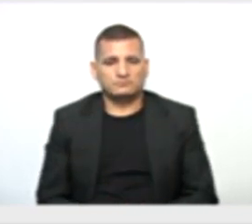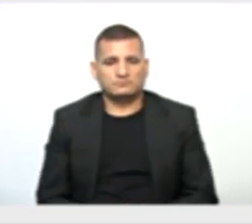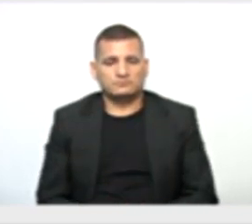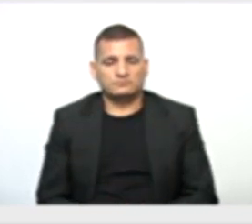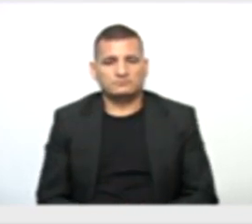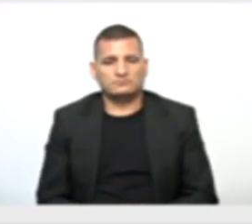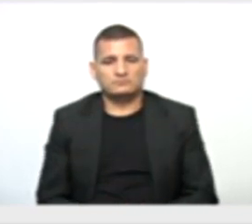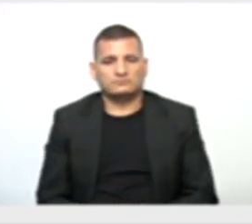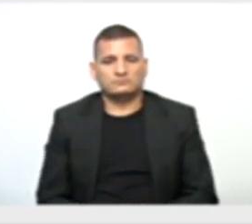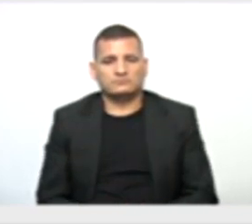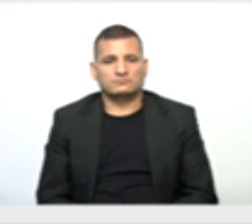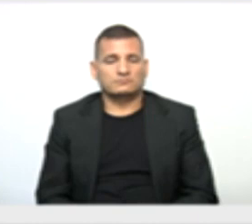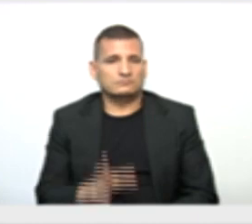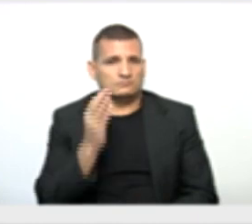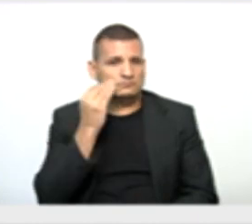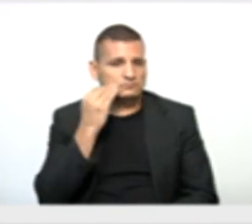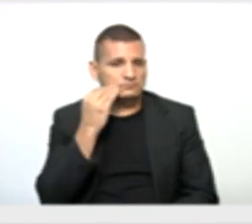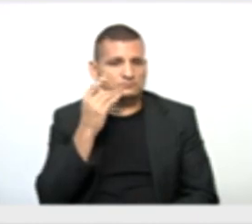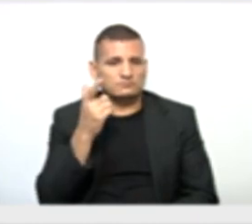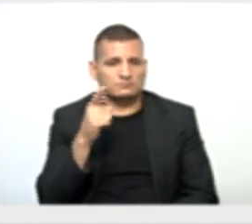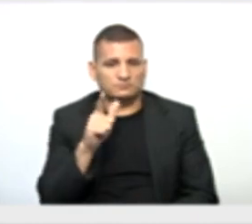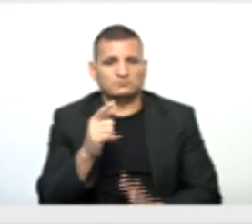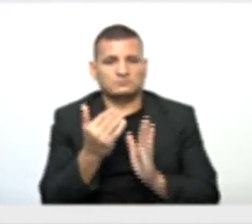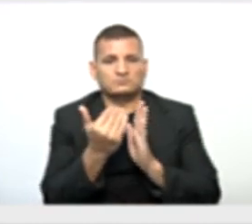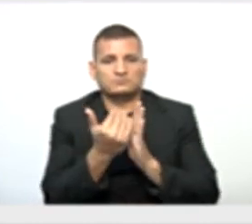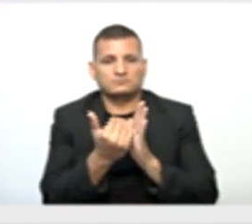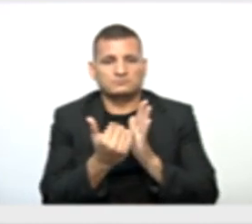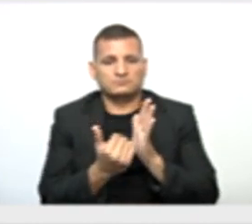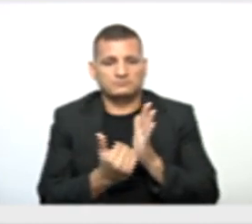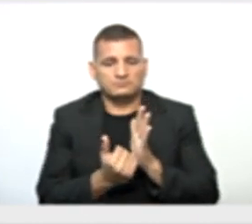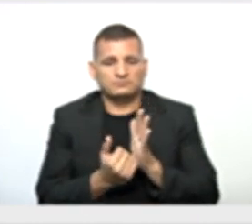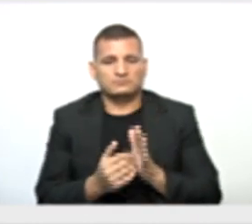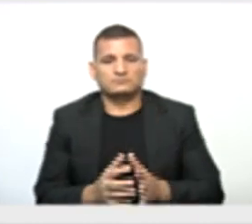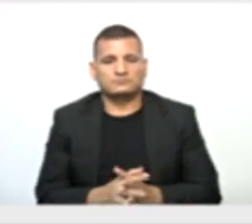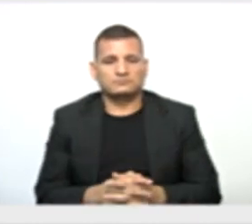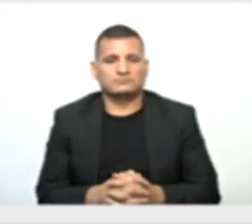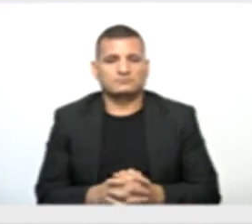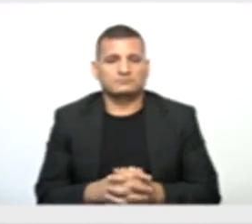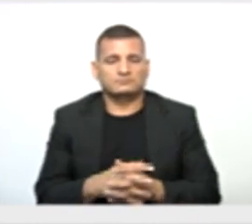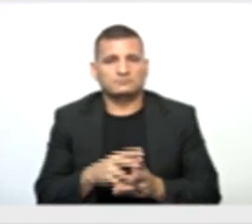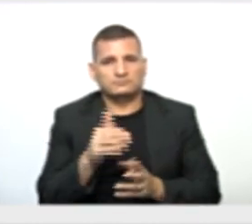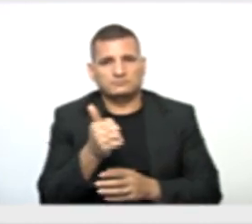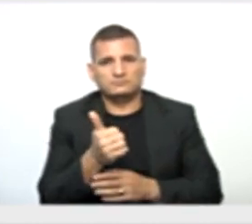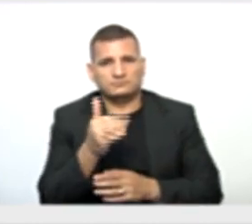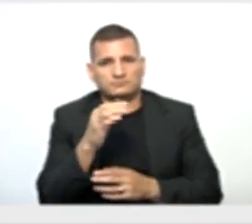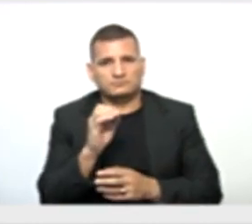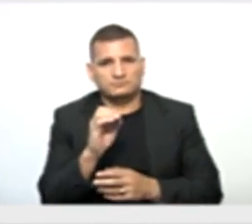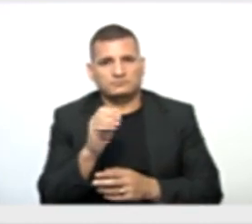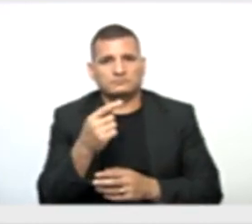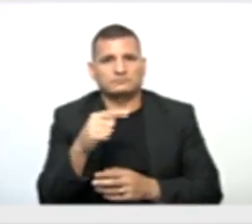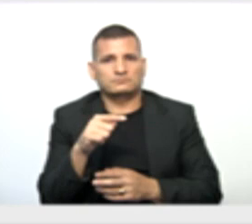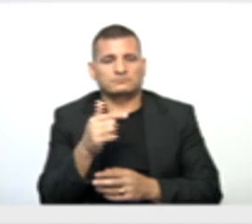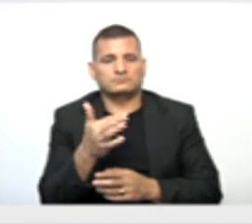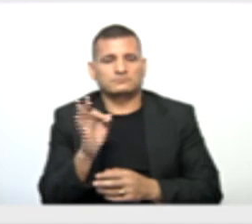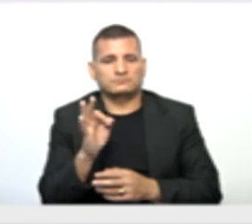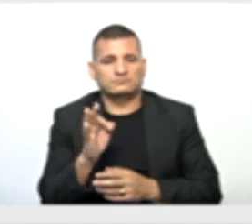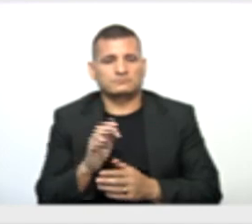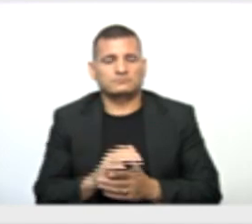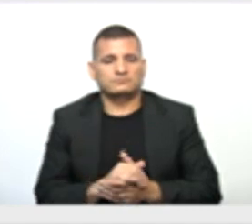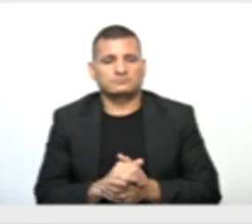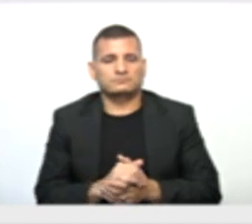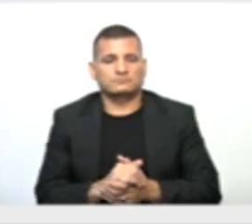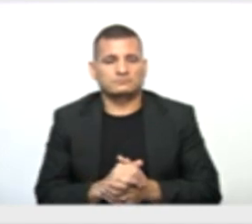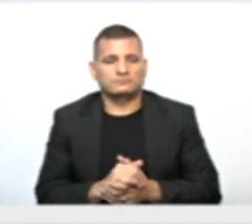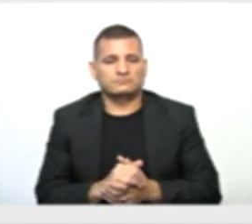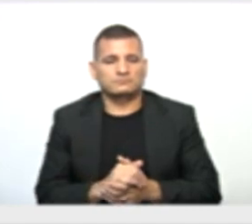Aí, vamos testar de novo o nosso programa. Se eu digitar 10 e menos 10, ele